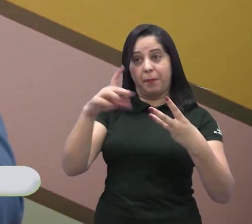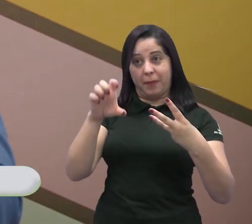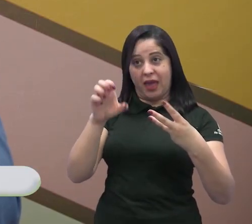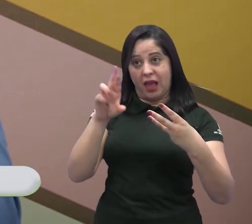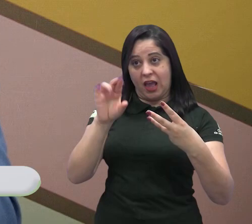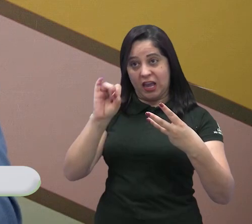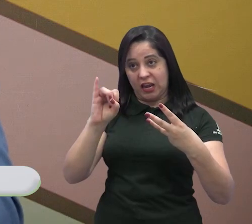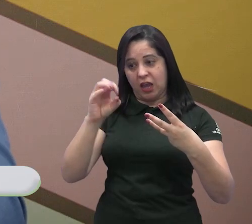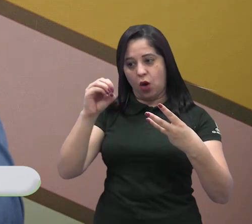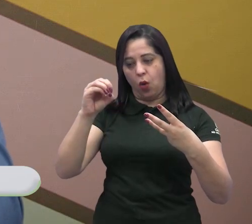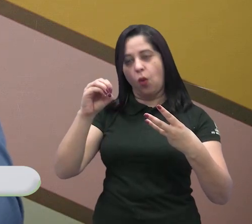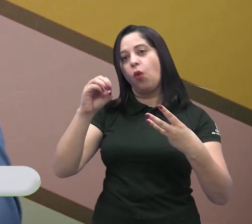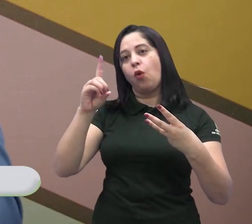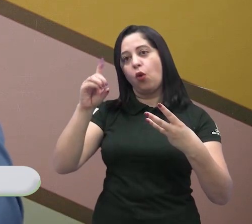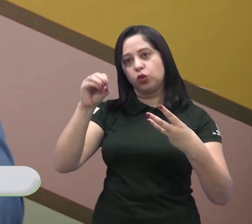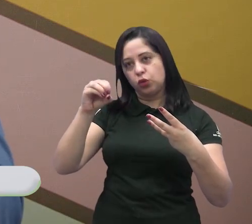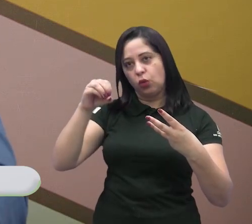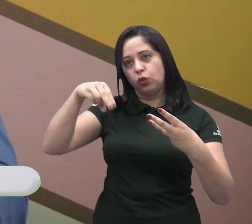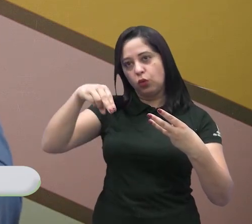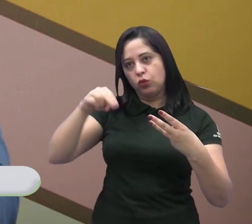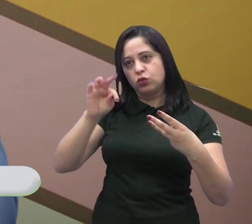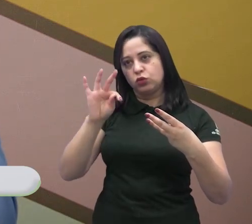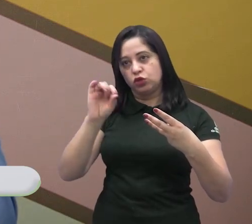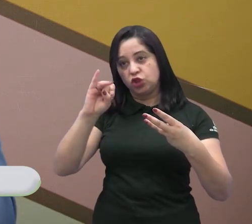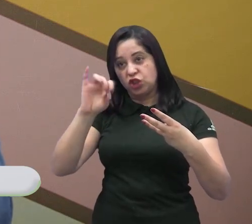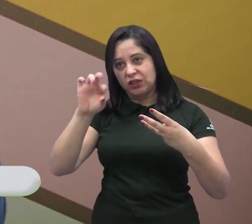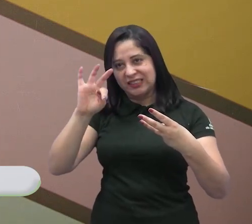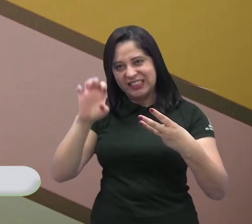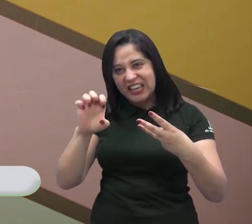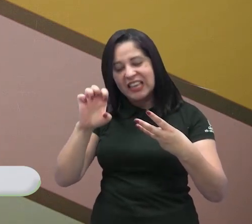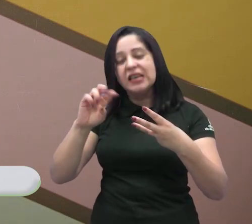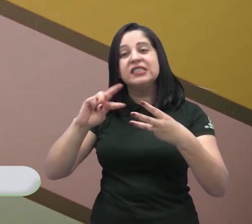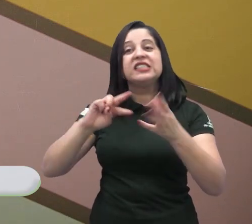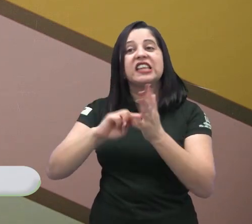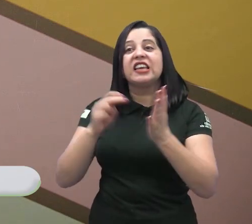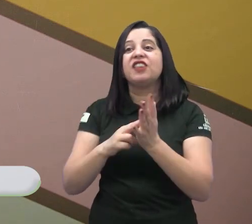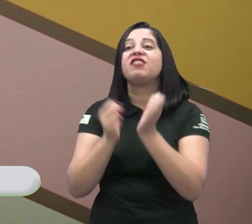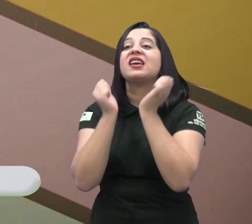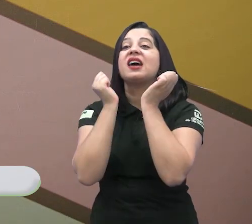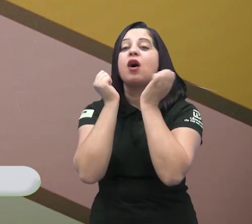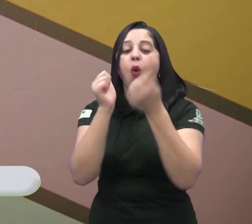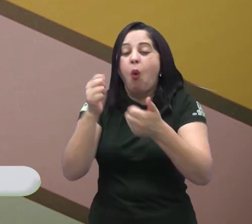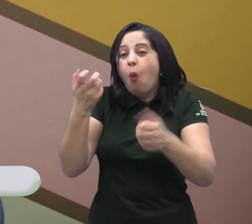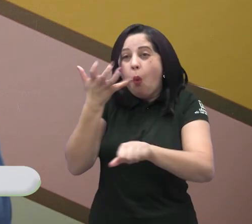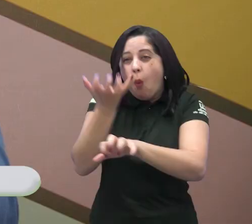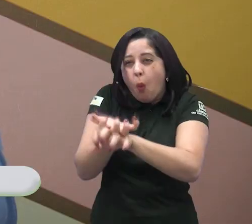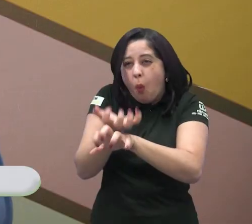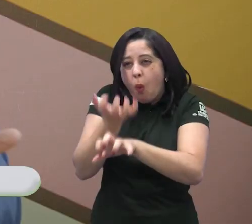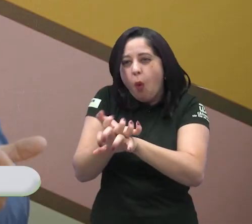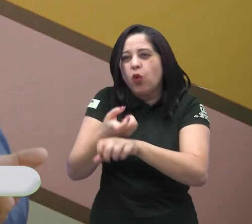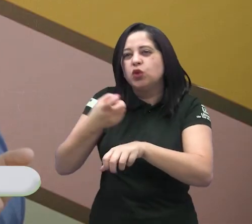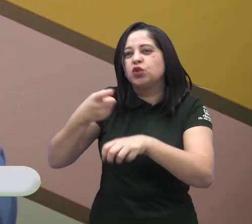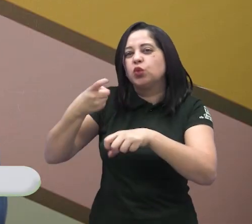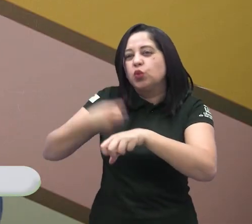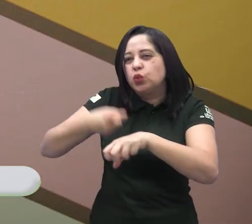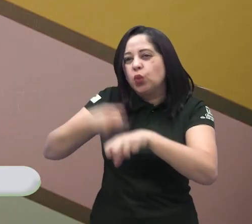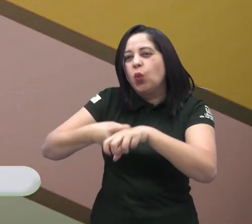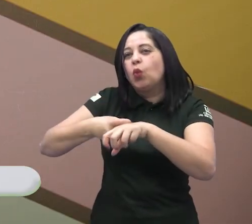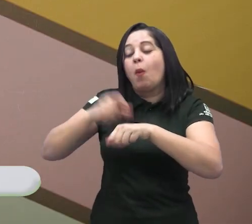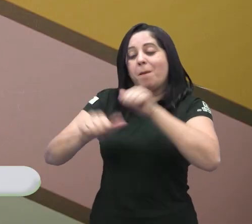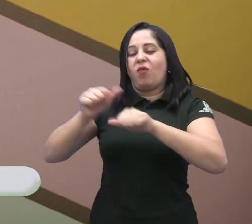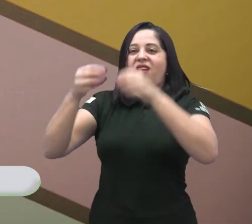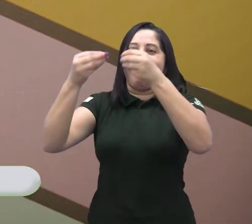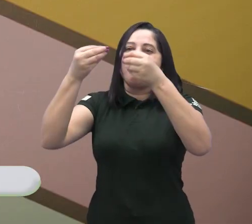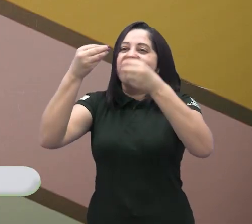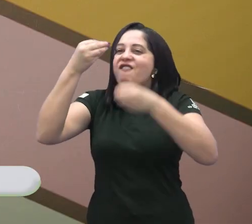começar a levar o paciente, as pessoas, a terem perda óssea. E aí os dentes começam a ter mobilidade. Aí até que o paciente pode perder